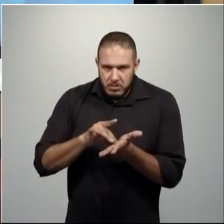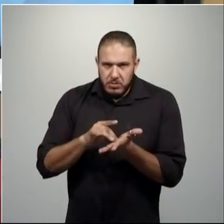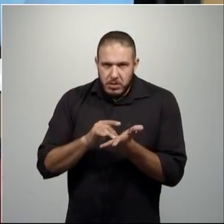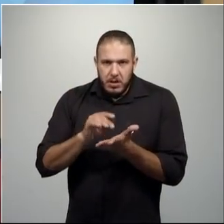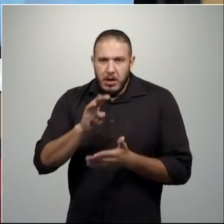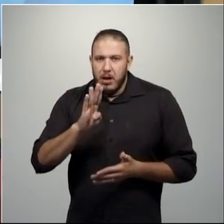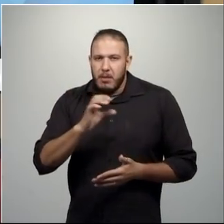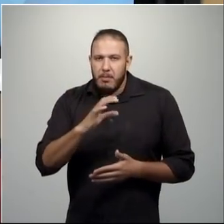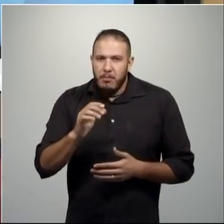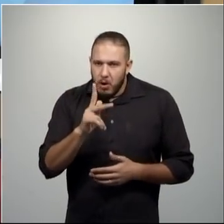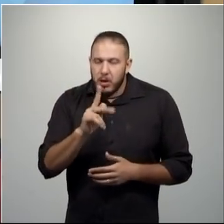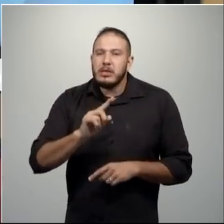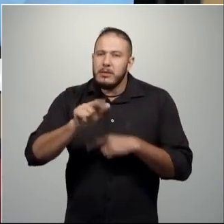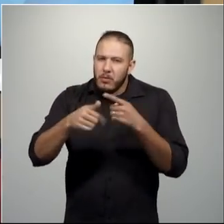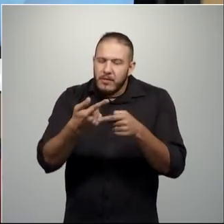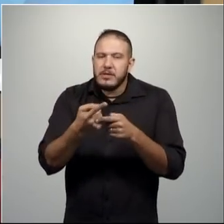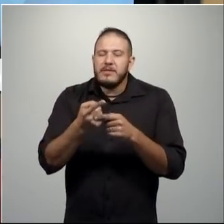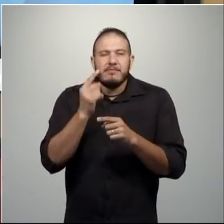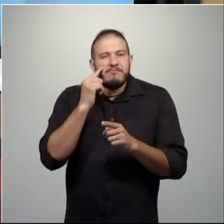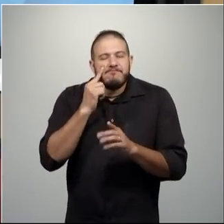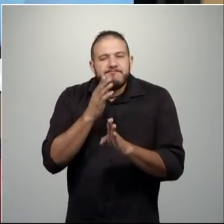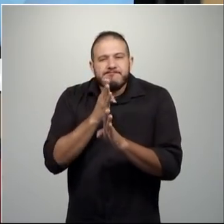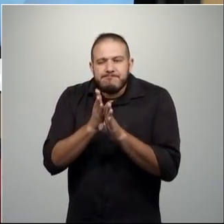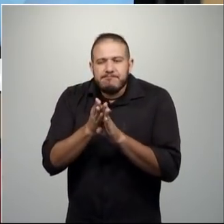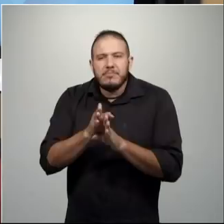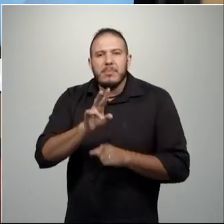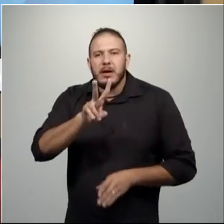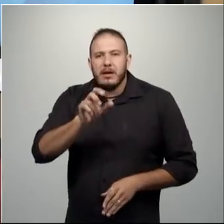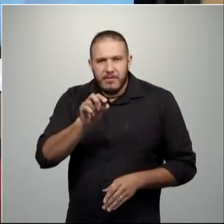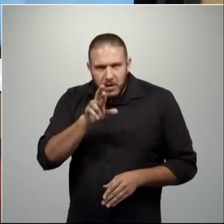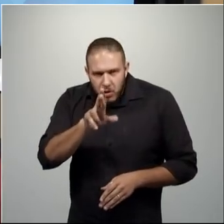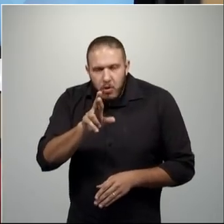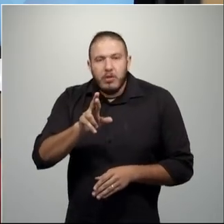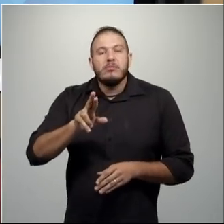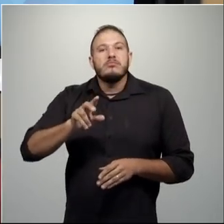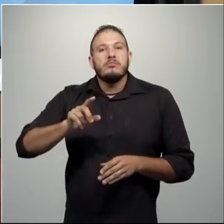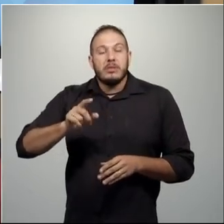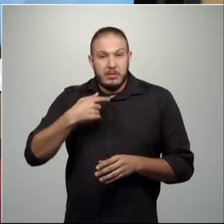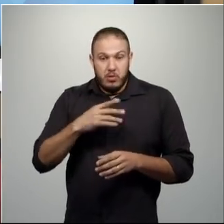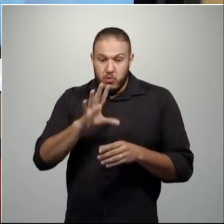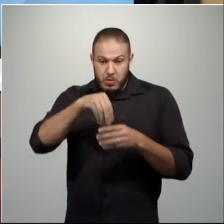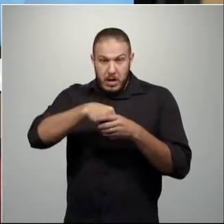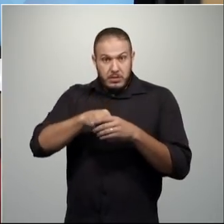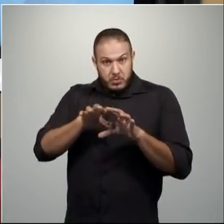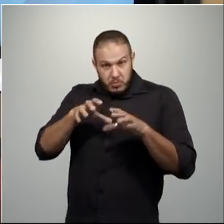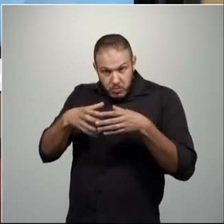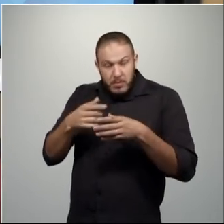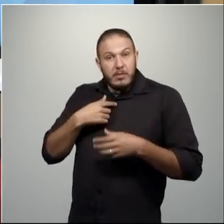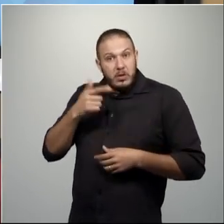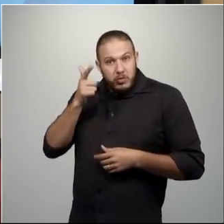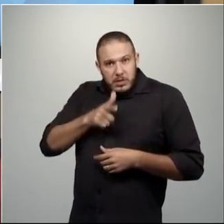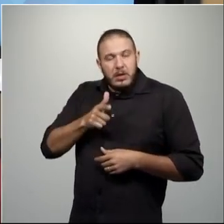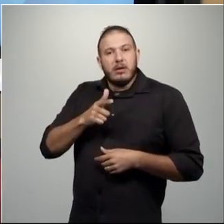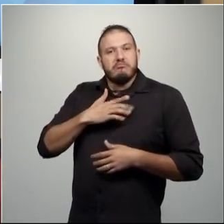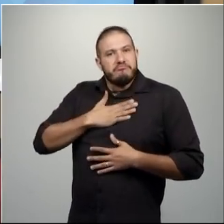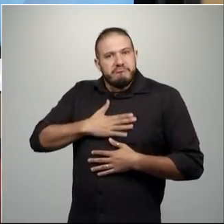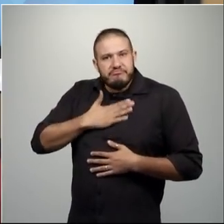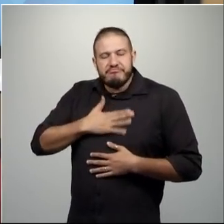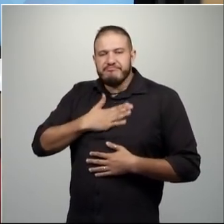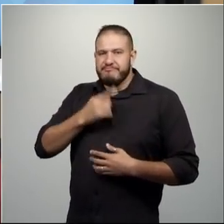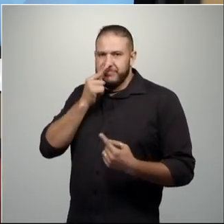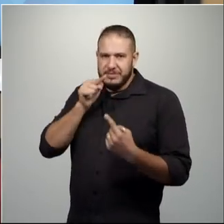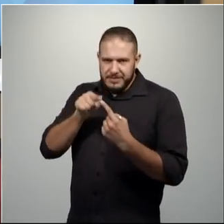procurando aquele valor que ele não sei que fiquei aqui é colocado dentro do bloco para satisfazer uma certa relação